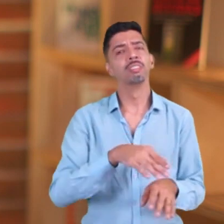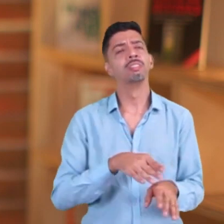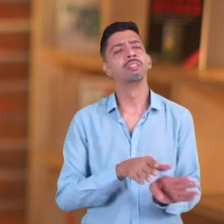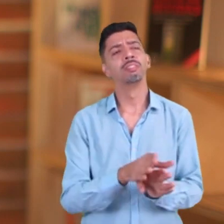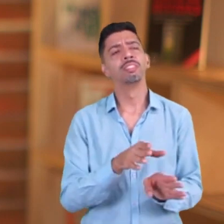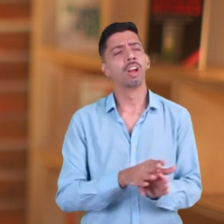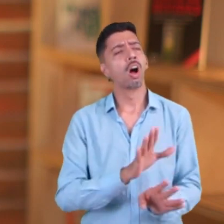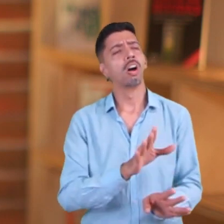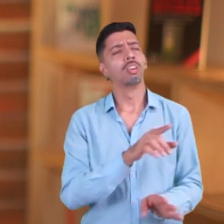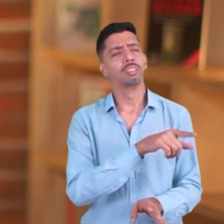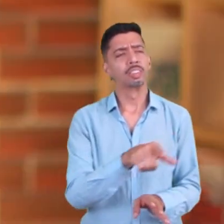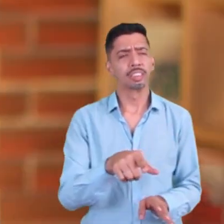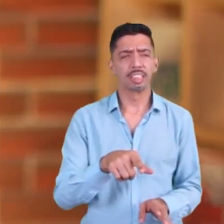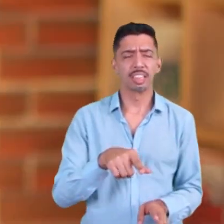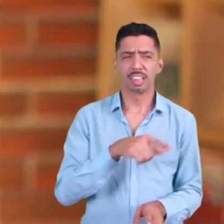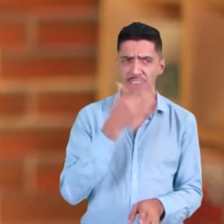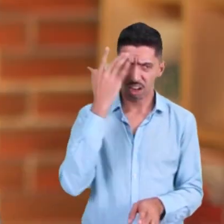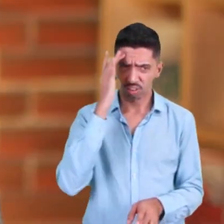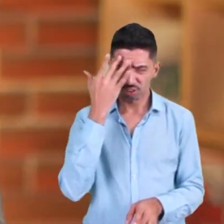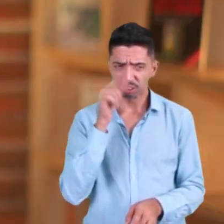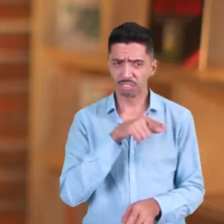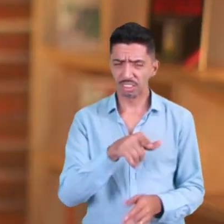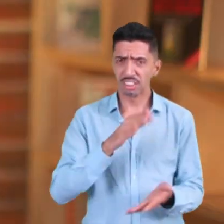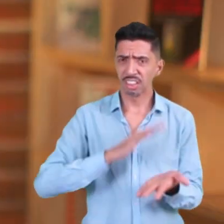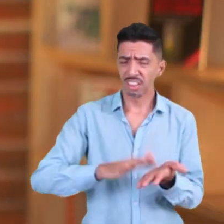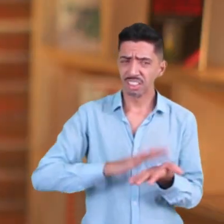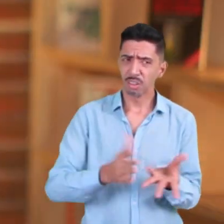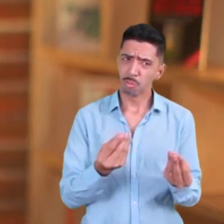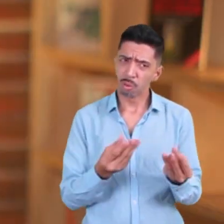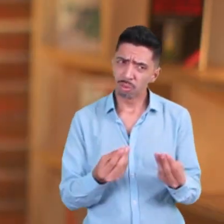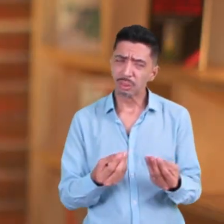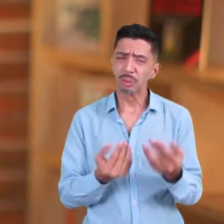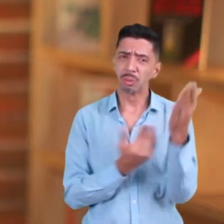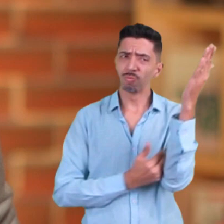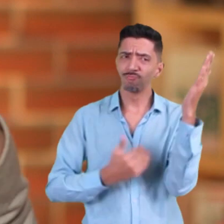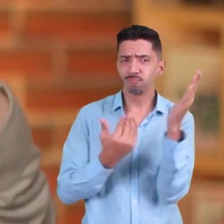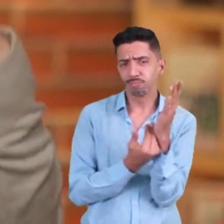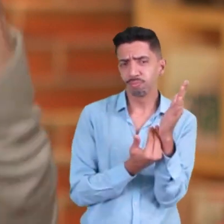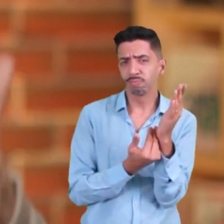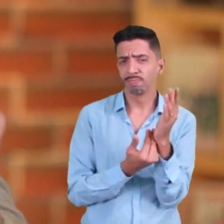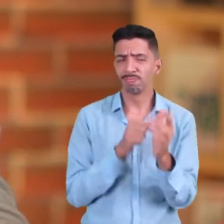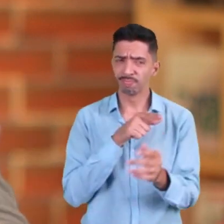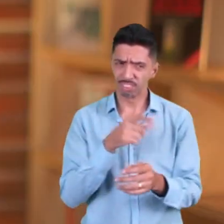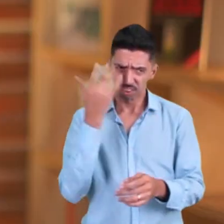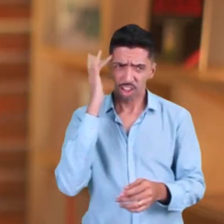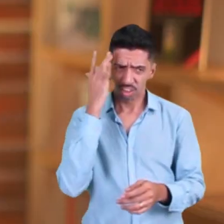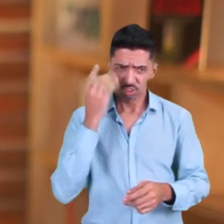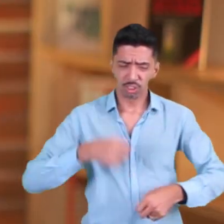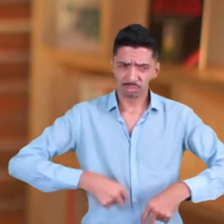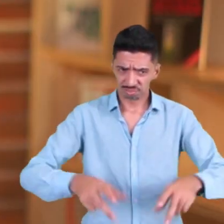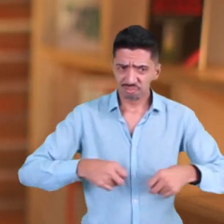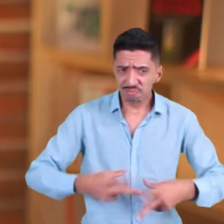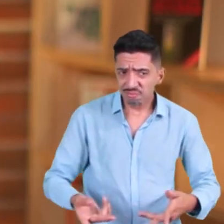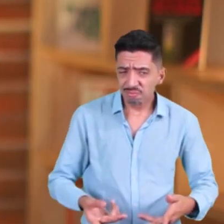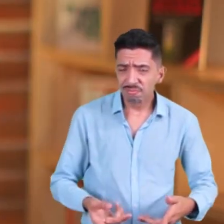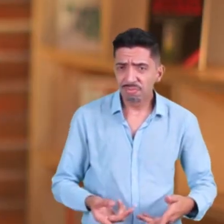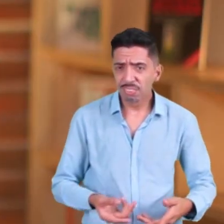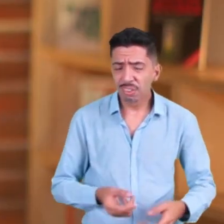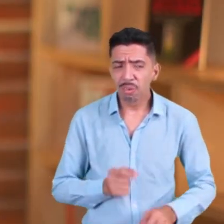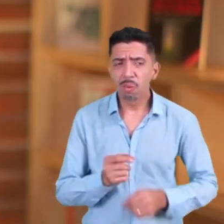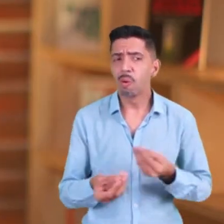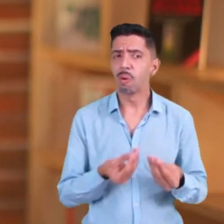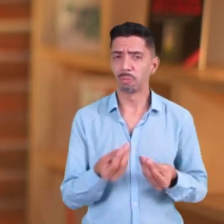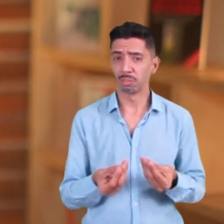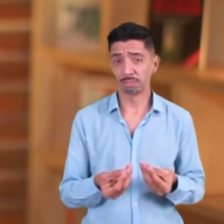nós estamos consumindo em excesso? Será que nós estamos tendo desperdícios? E onde? Ah, pode ter